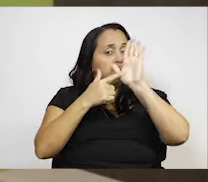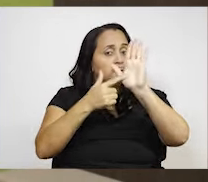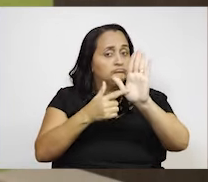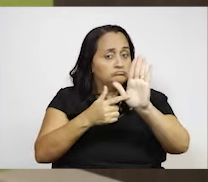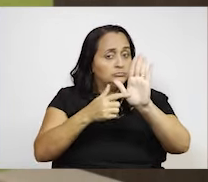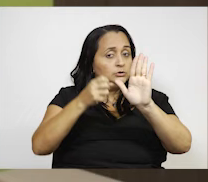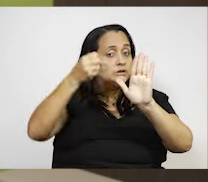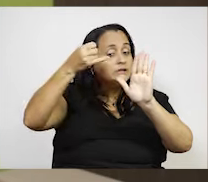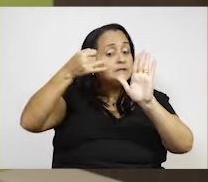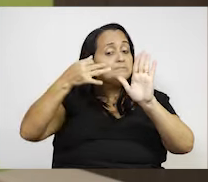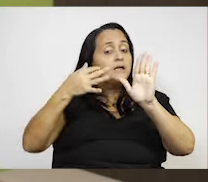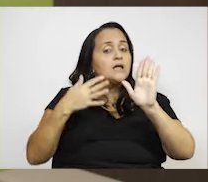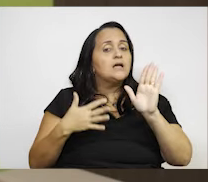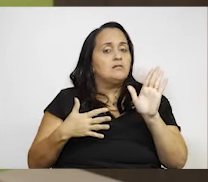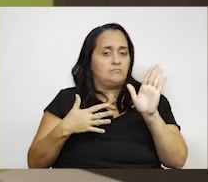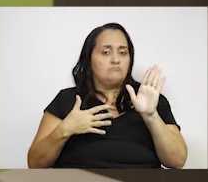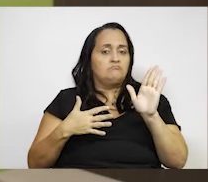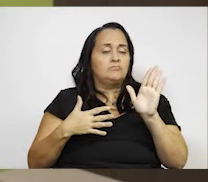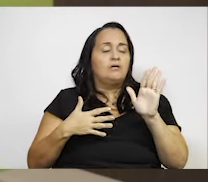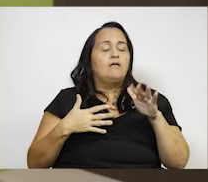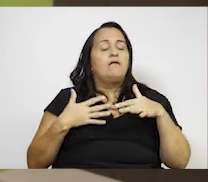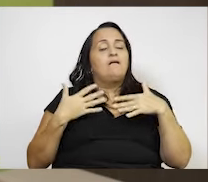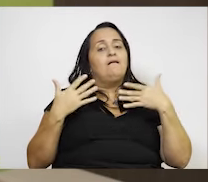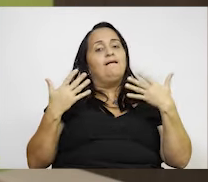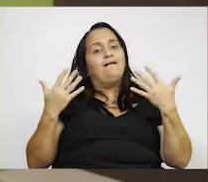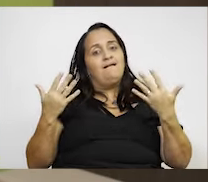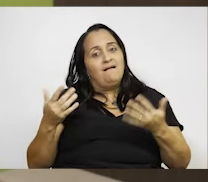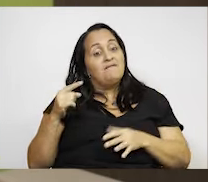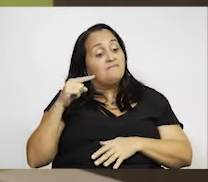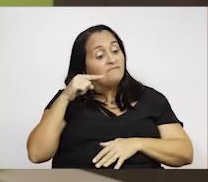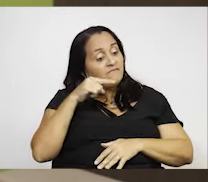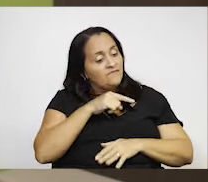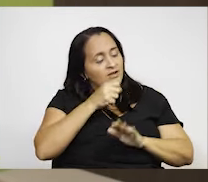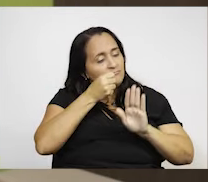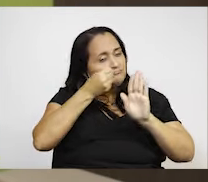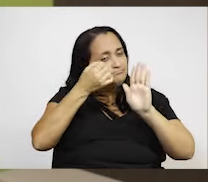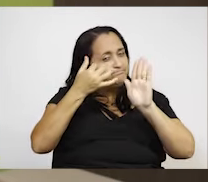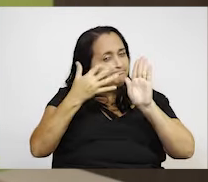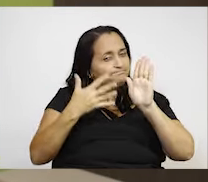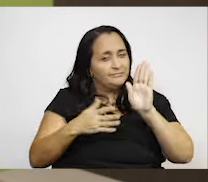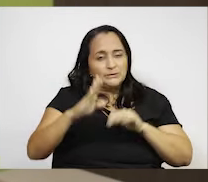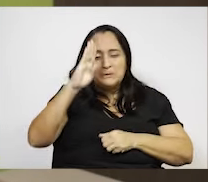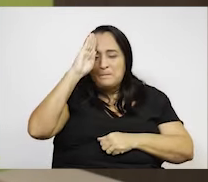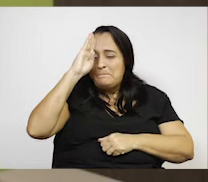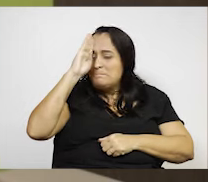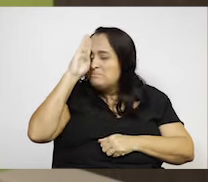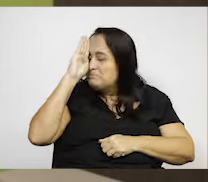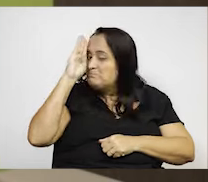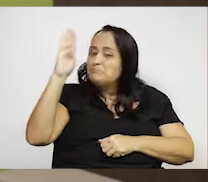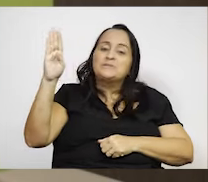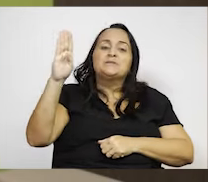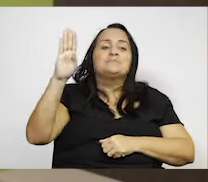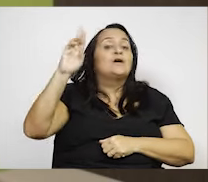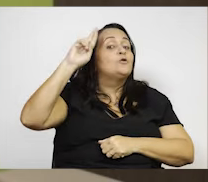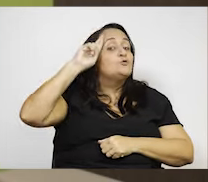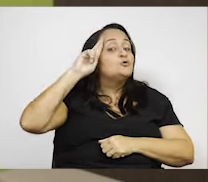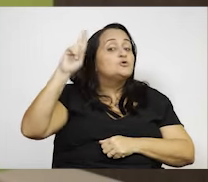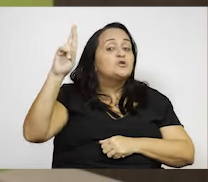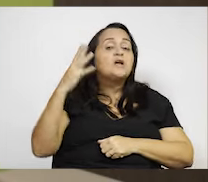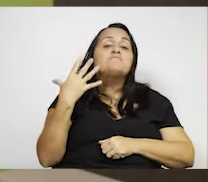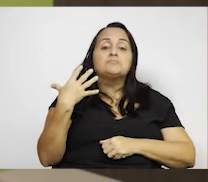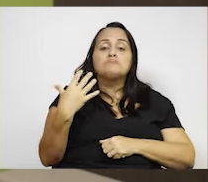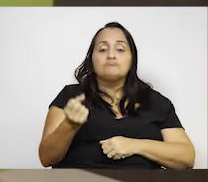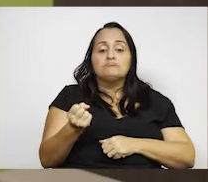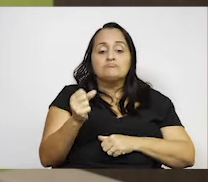uma justificativa. E foi essa justificativa que foi principal para que o nosso chefe mudasse